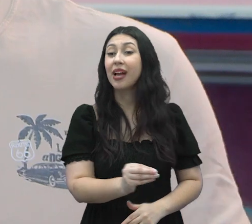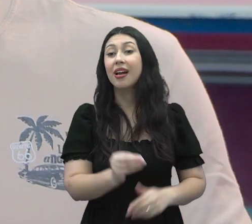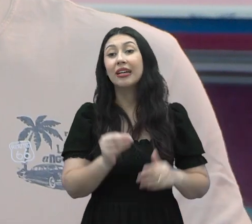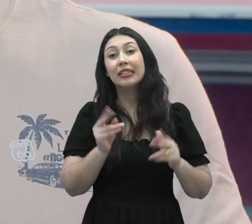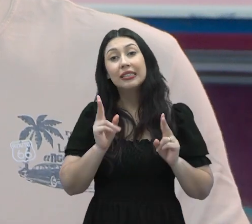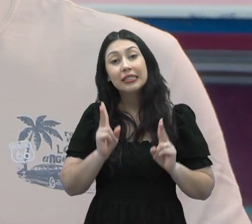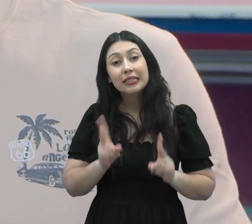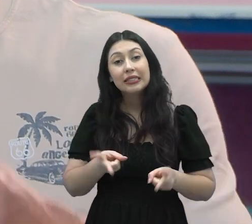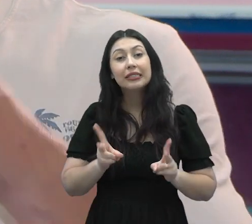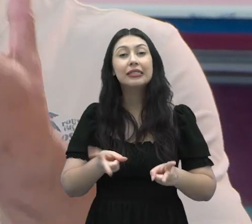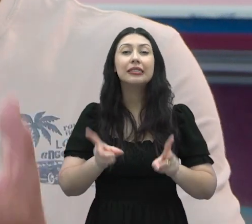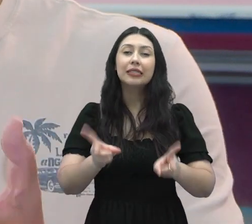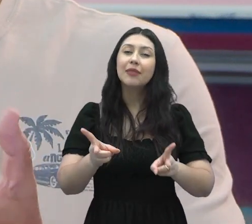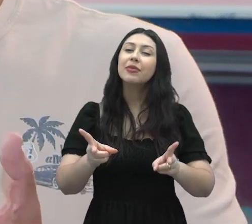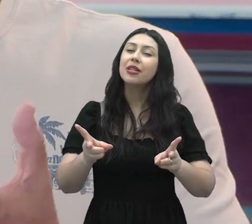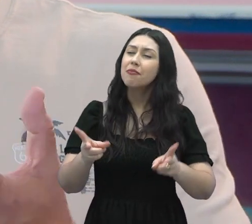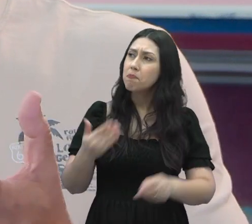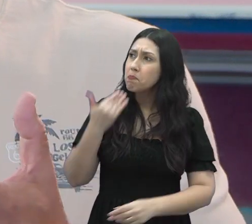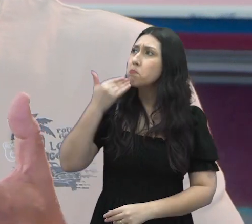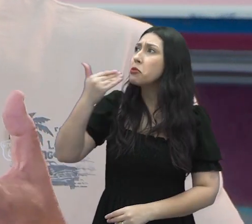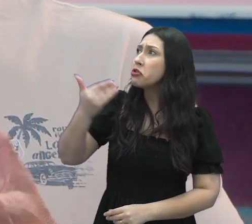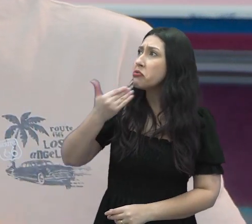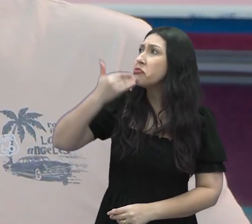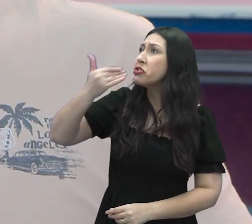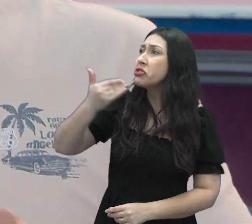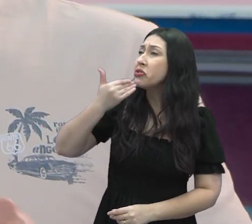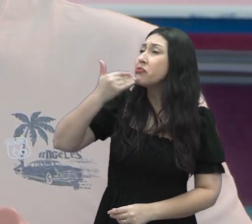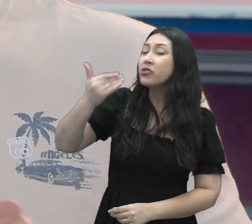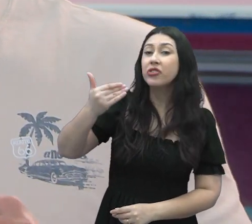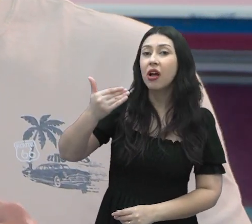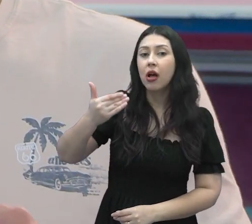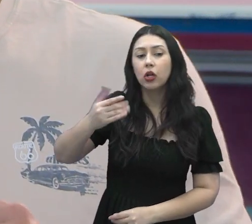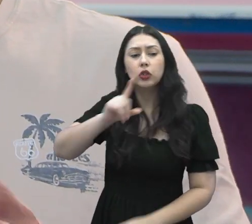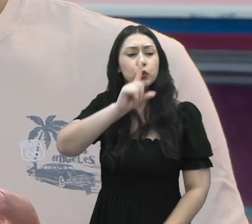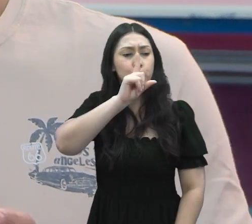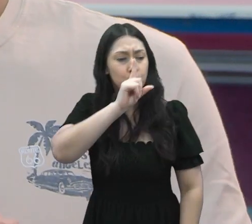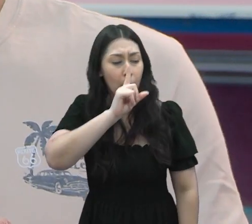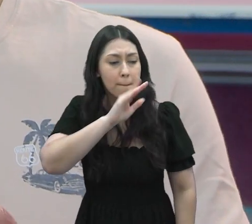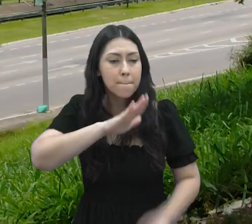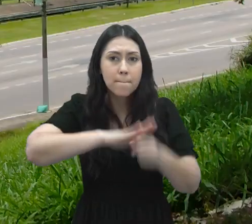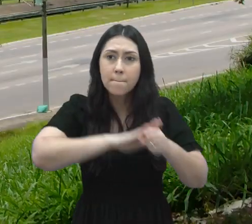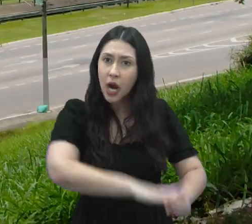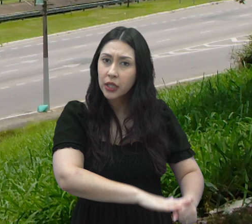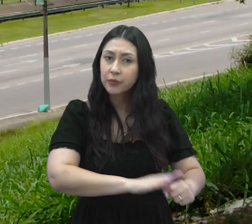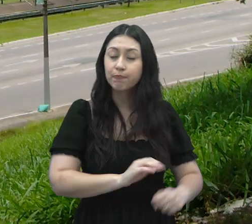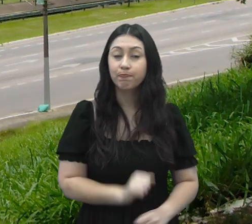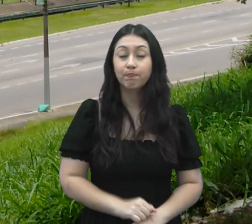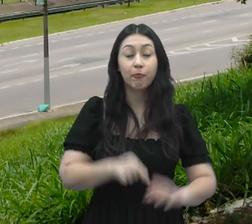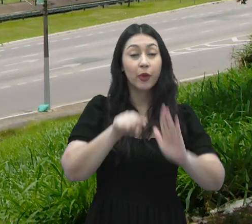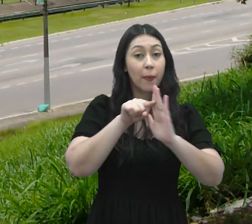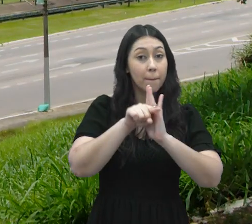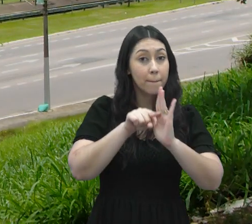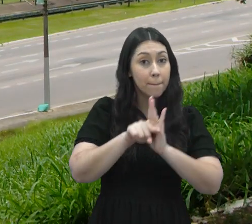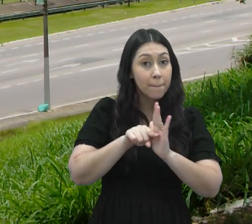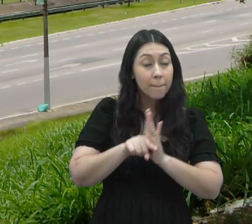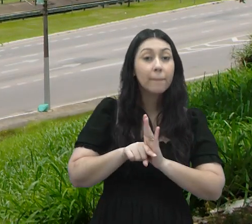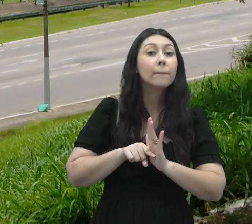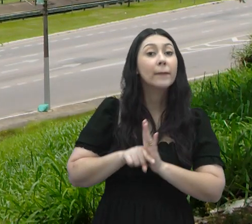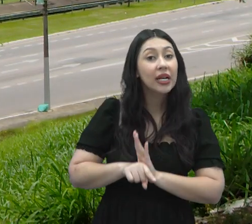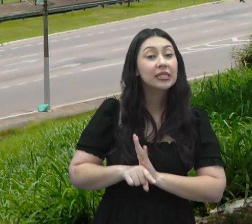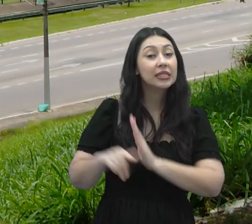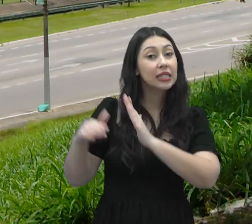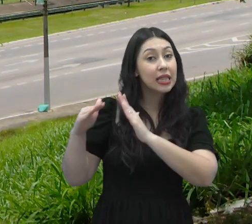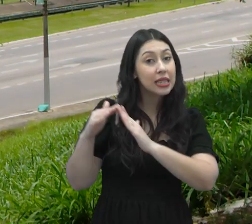a todo momento que pautavam alguma reivindicação, sempre foram calados. De acordo com a Pesquisa Nacional